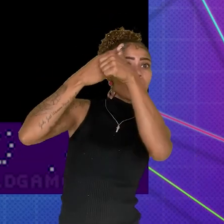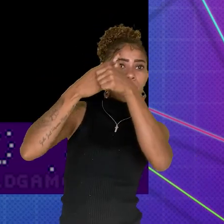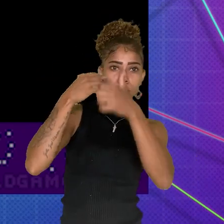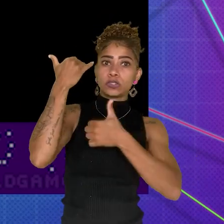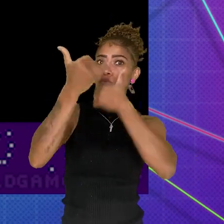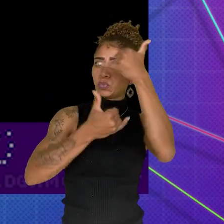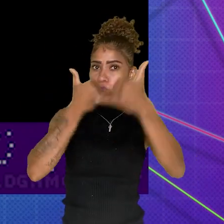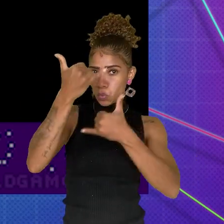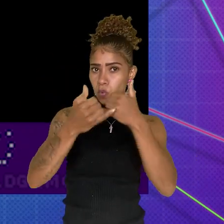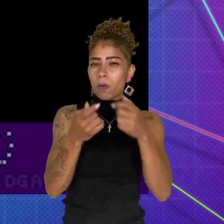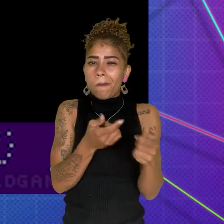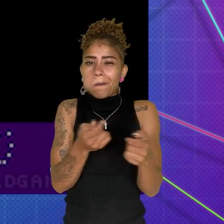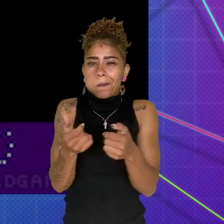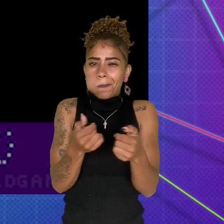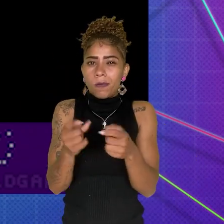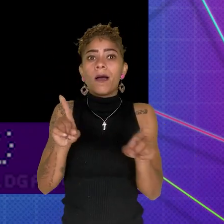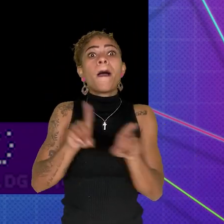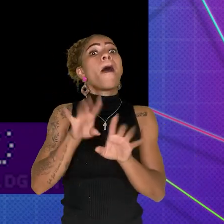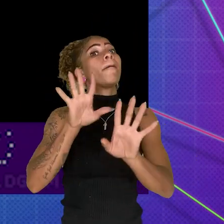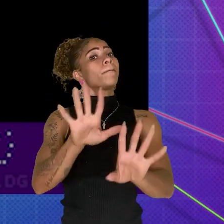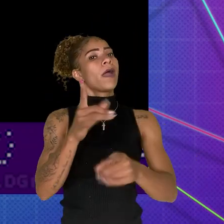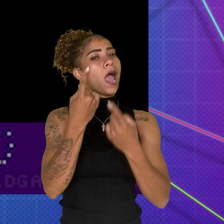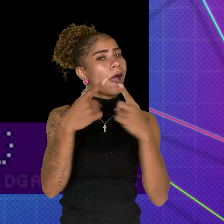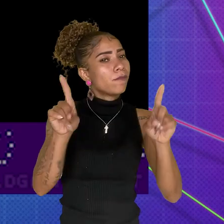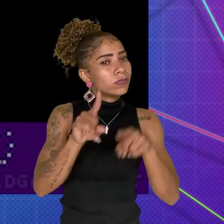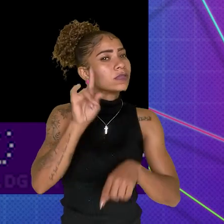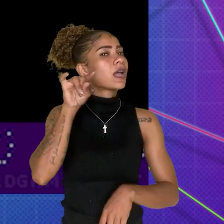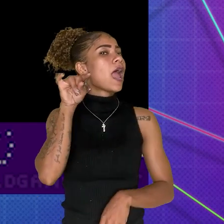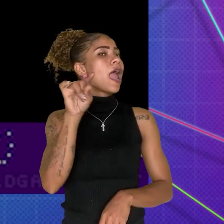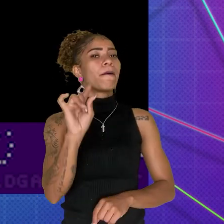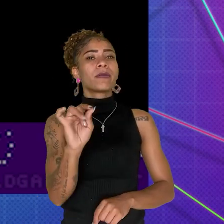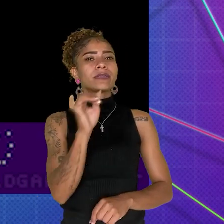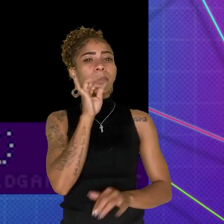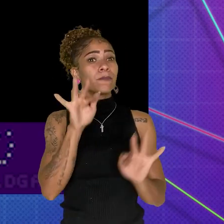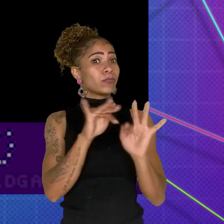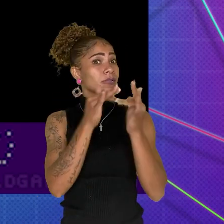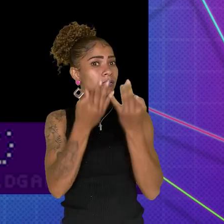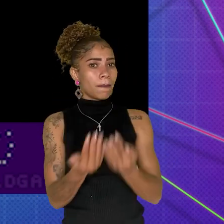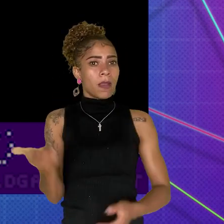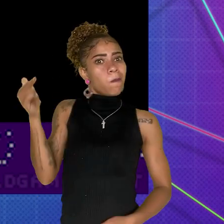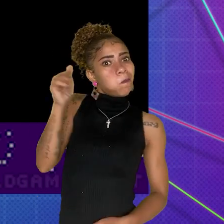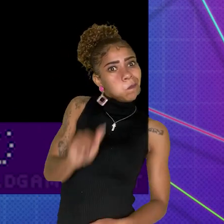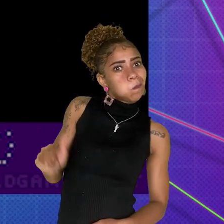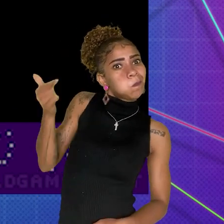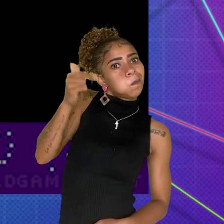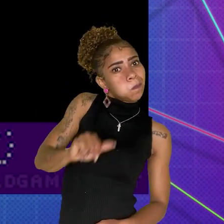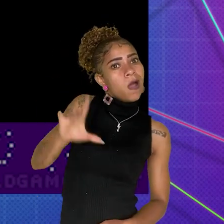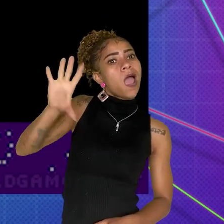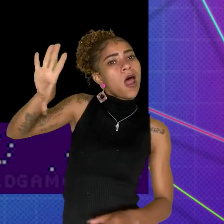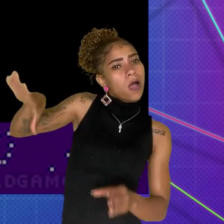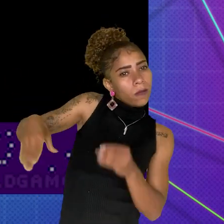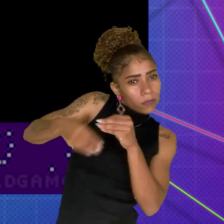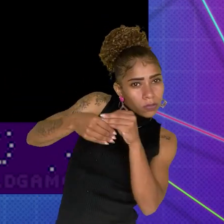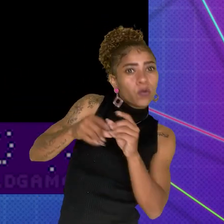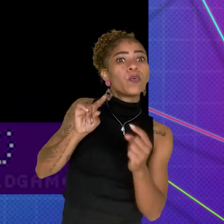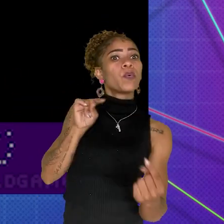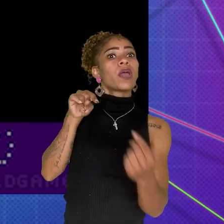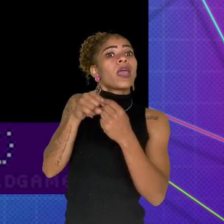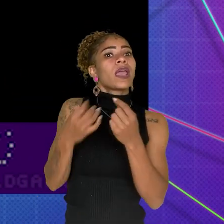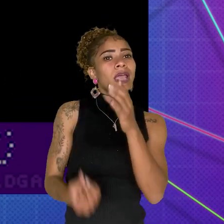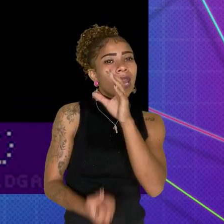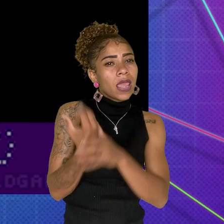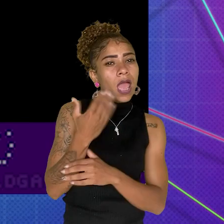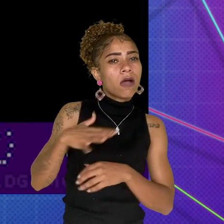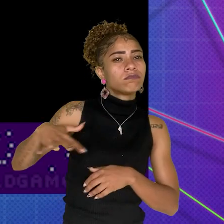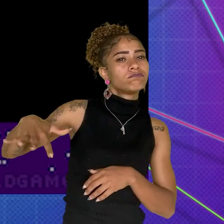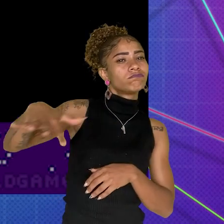primeira trilha sonora de um jogo eletrônico. Embora a música de Space Invaders fosse simples e repetitiva, ela cumpria esse papel de criar a